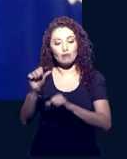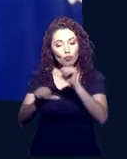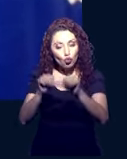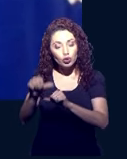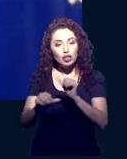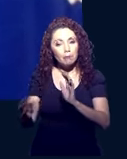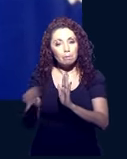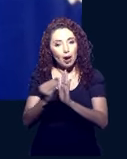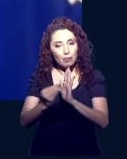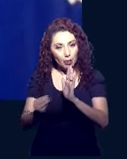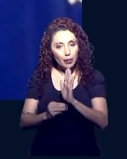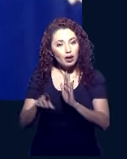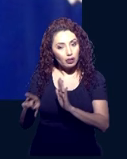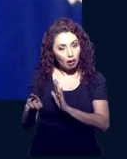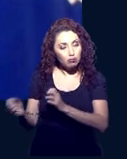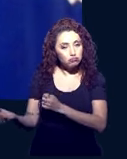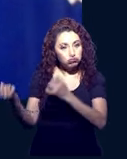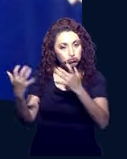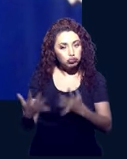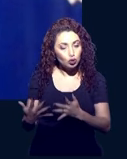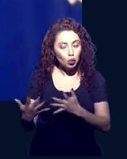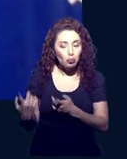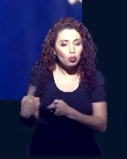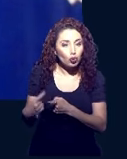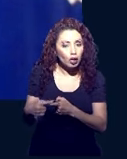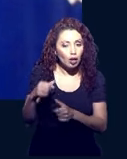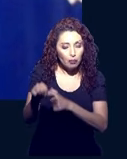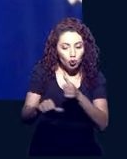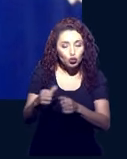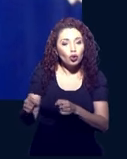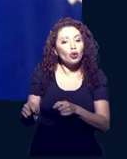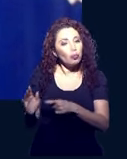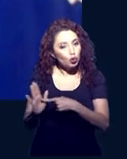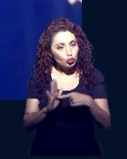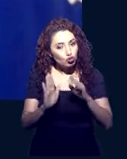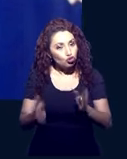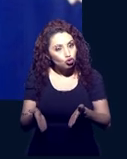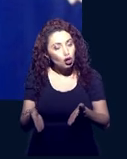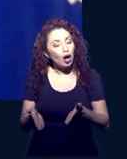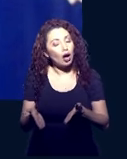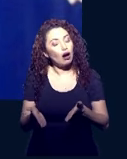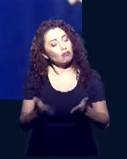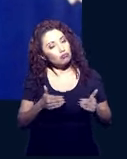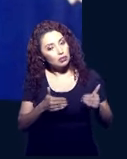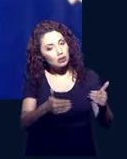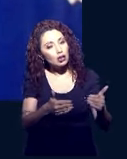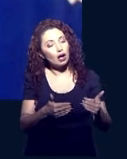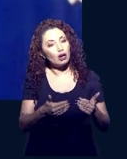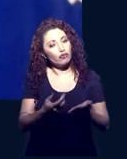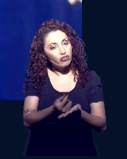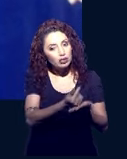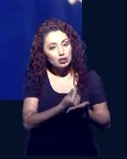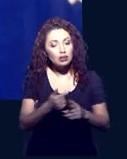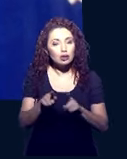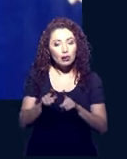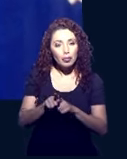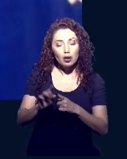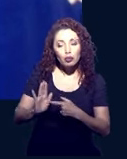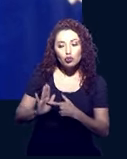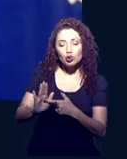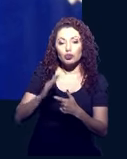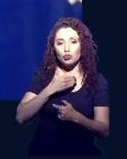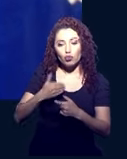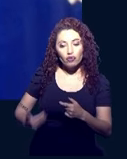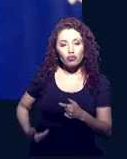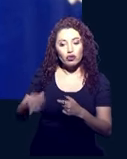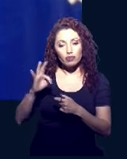justificadas por ele e apresentadas ao Ministério da Fazenda e ao Governo Federal como necessárias seja na questão do